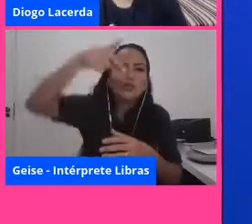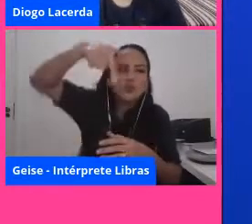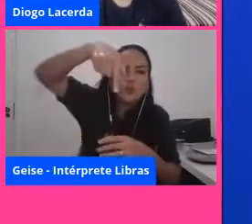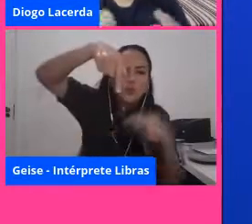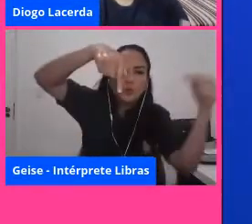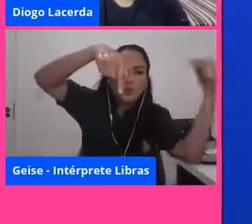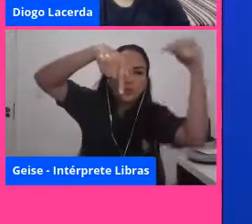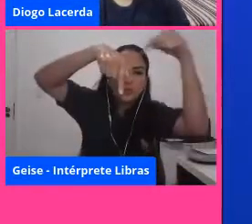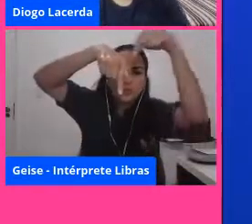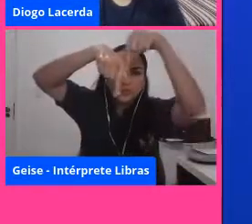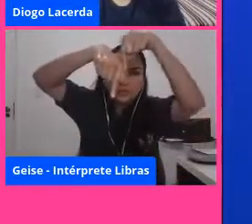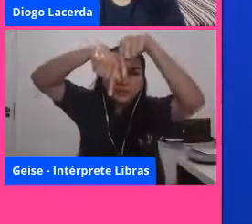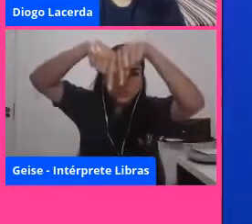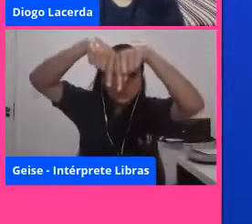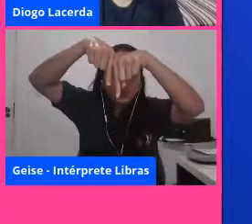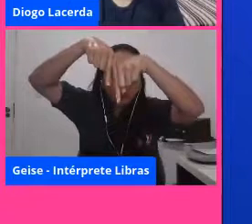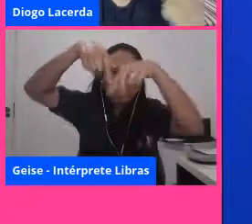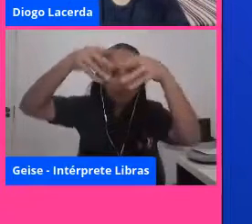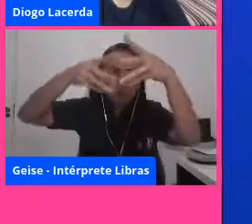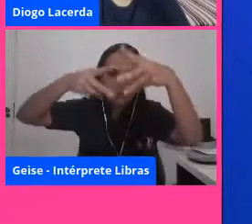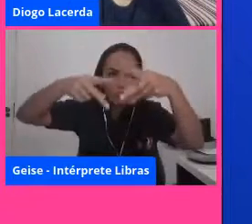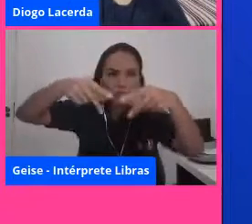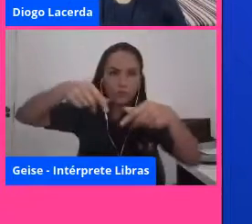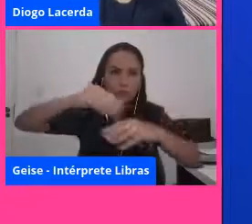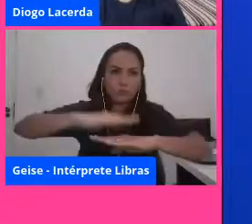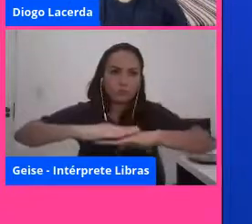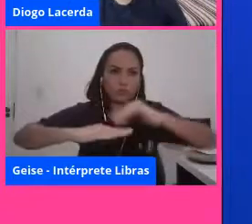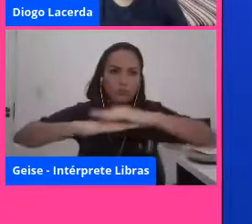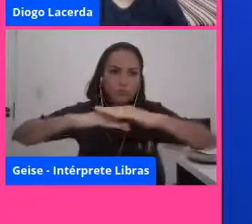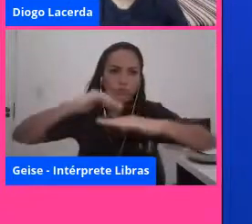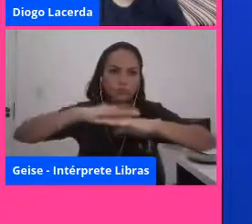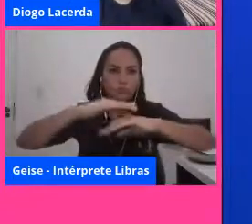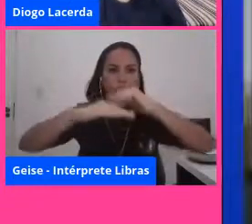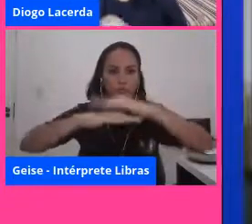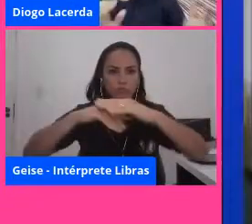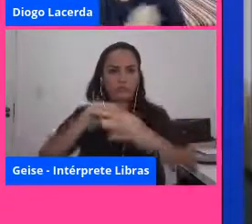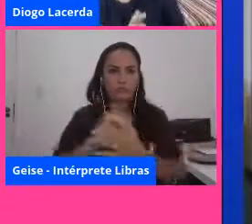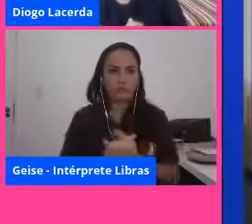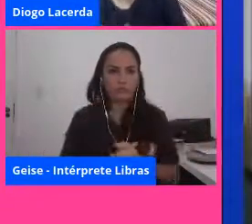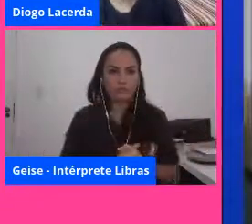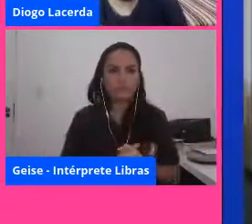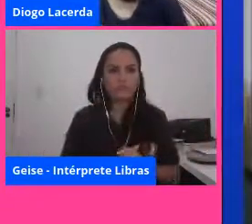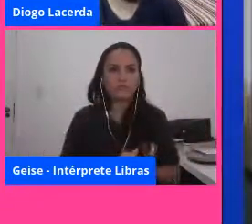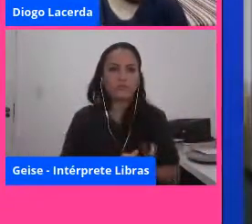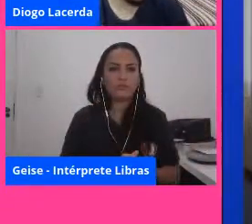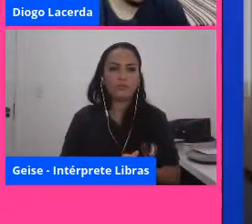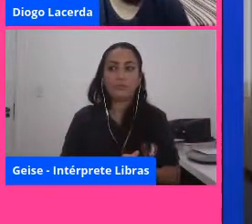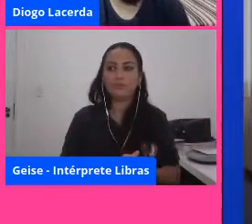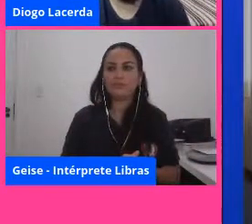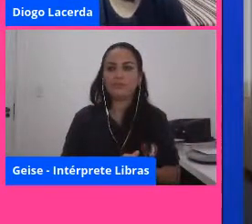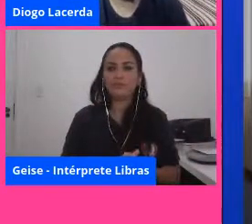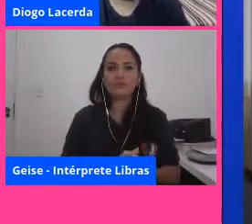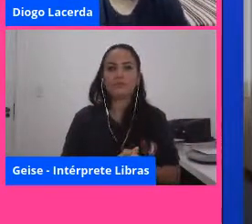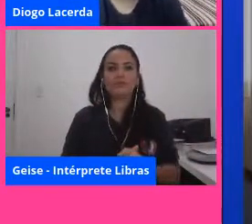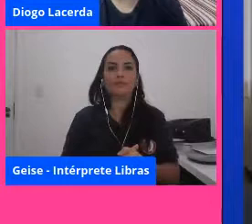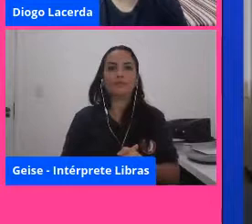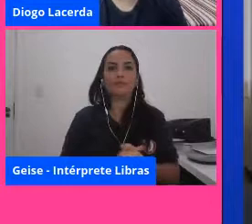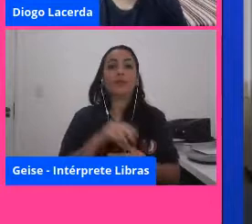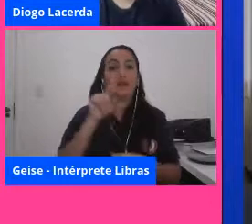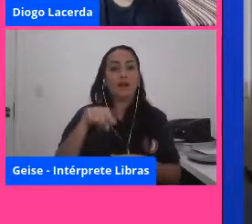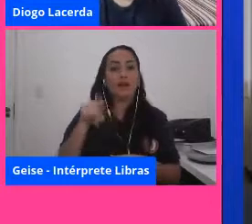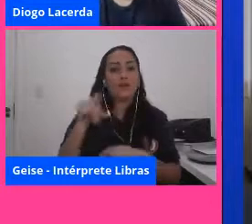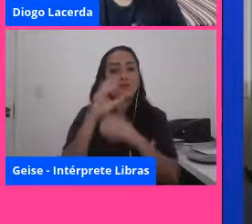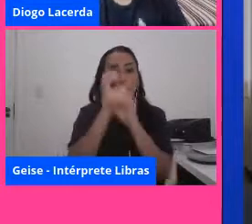bastante o processo na hora de imprimir com outros tipos de filamento, além do PLA. Isso aqui é um laboratório que eu gosto muito